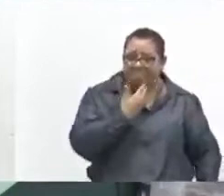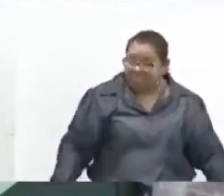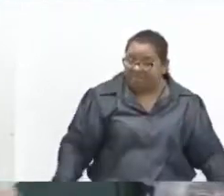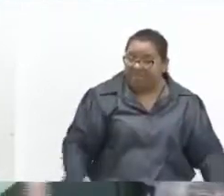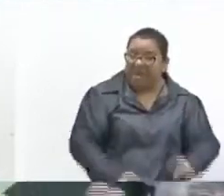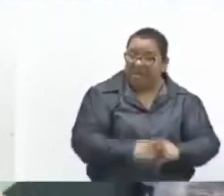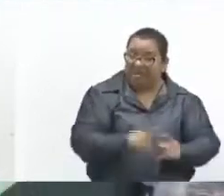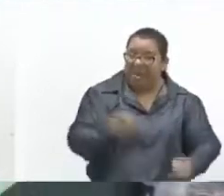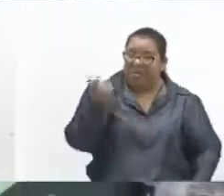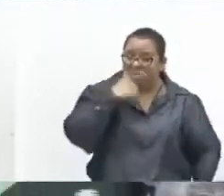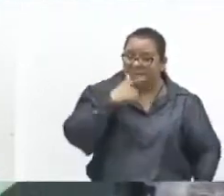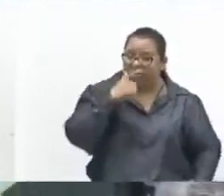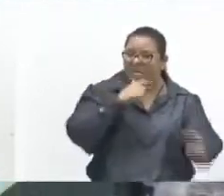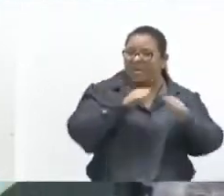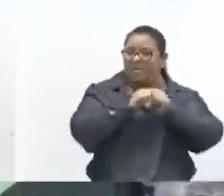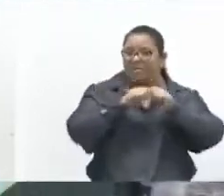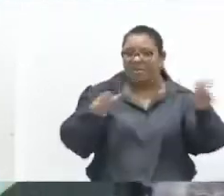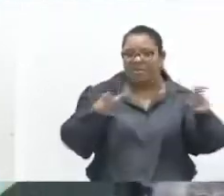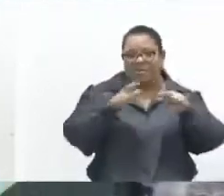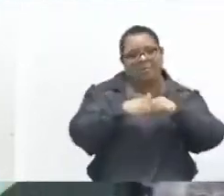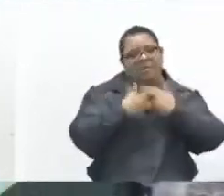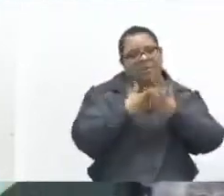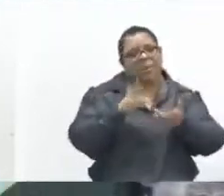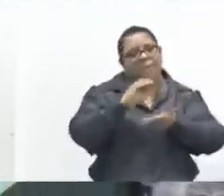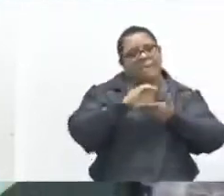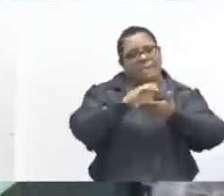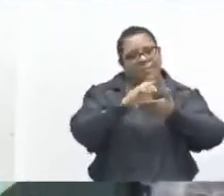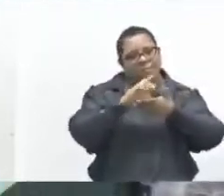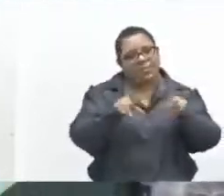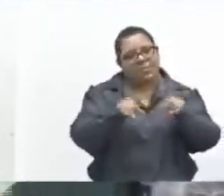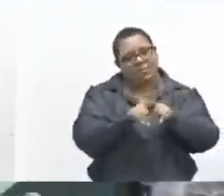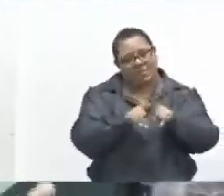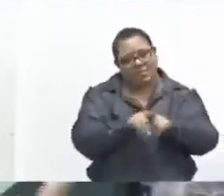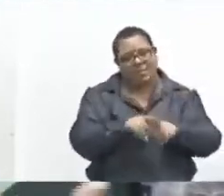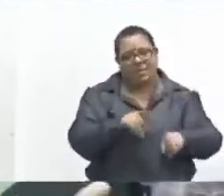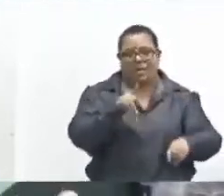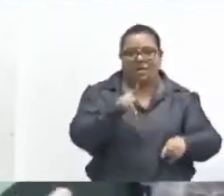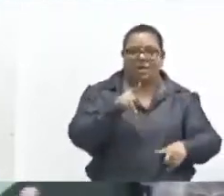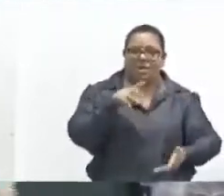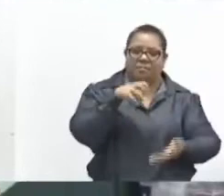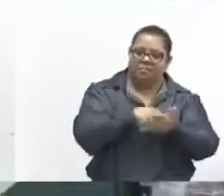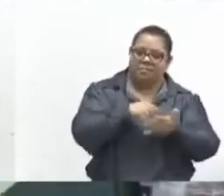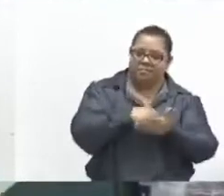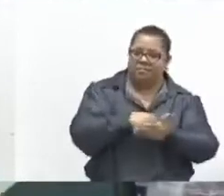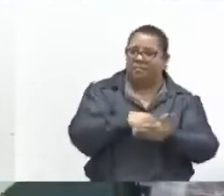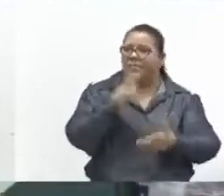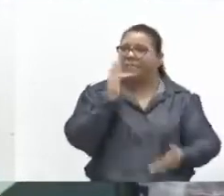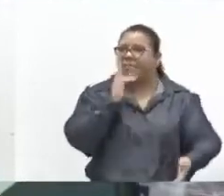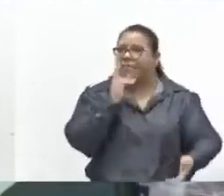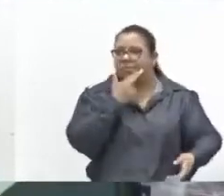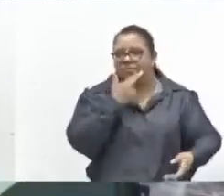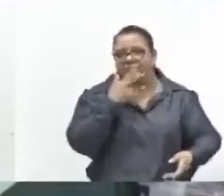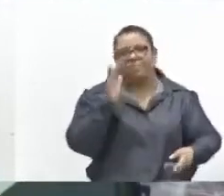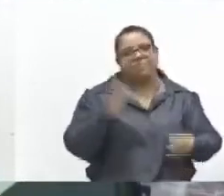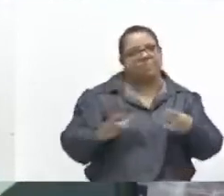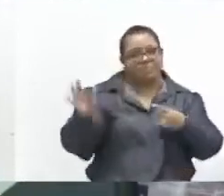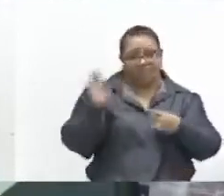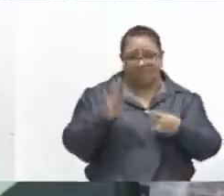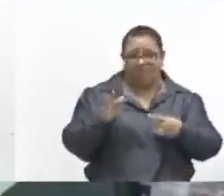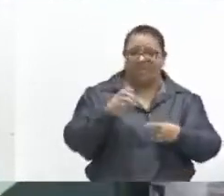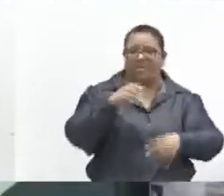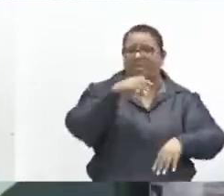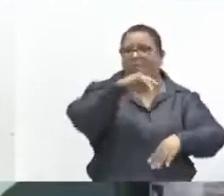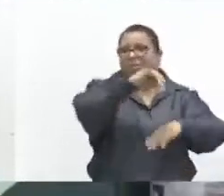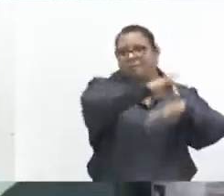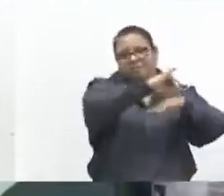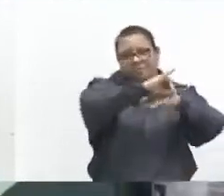gente consegue ampliar isso com a quantidade de bolsas e também, quem sabe, instalar restaurante universitário em alguns lugares onde pode ser instalados.